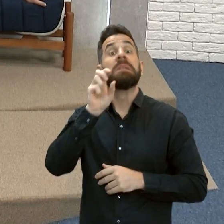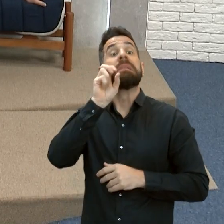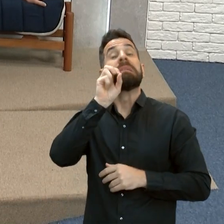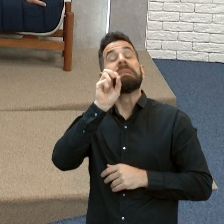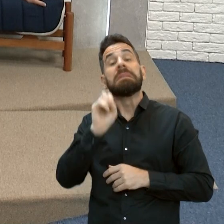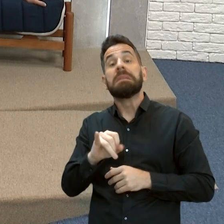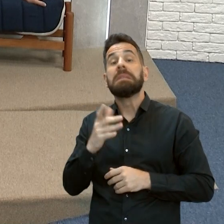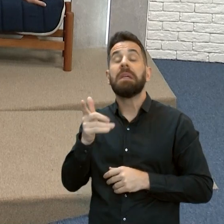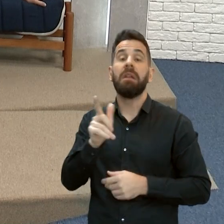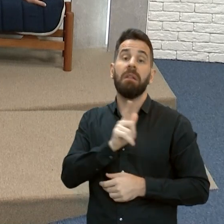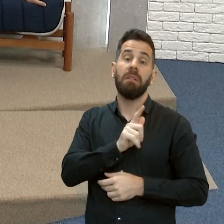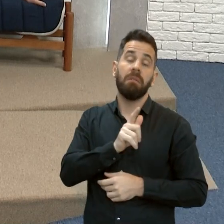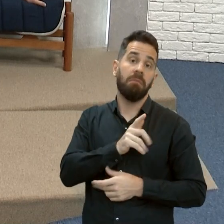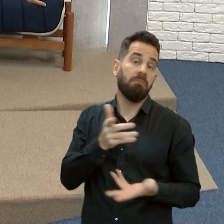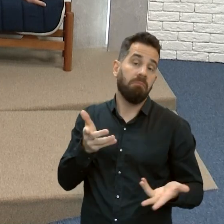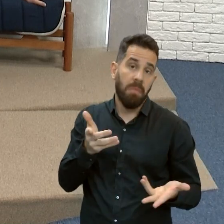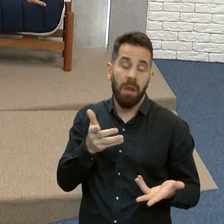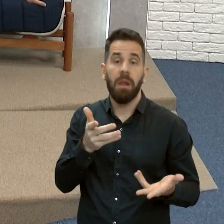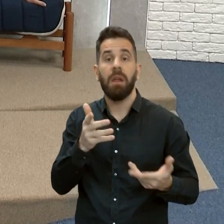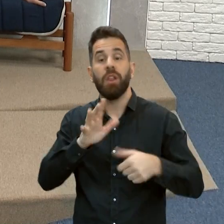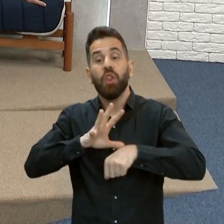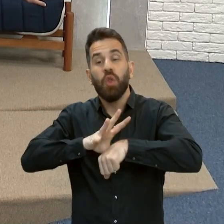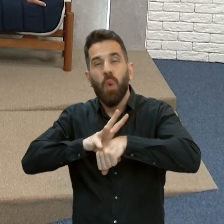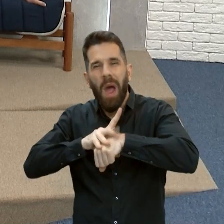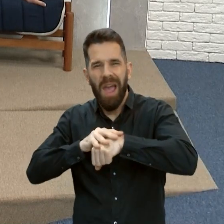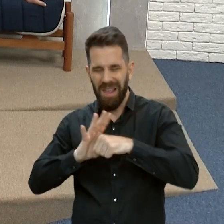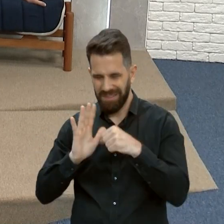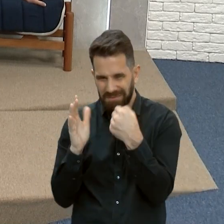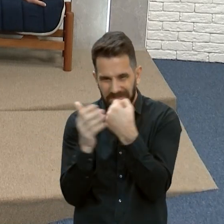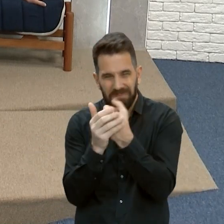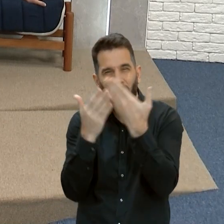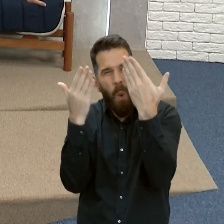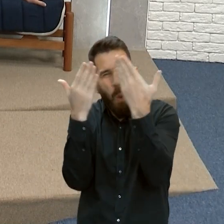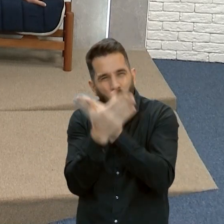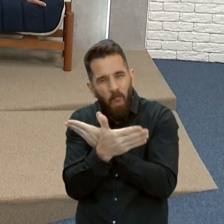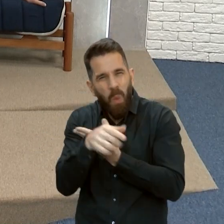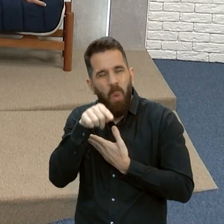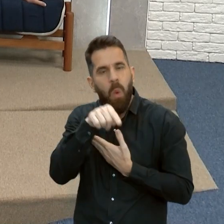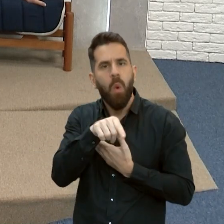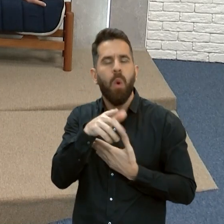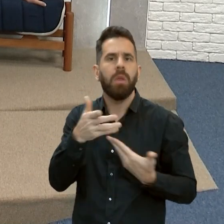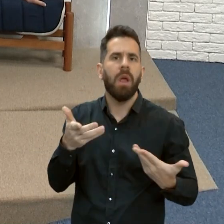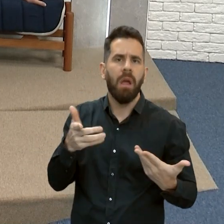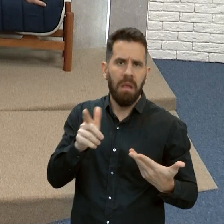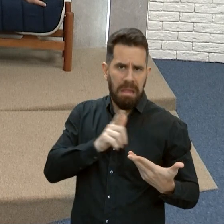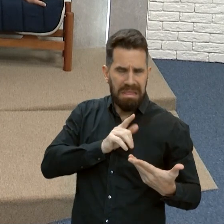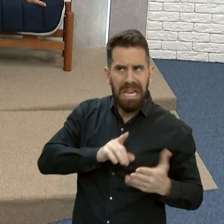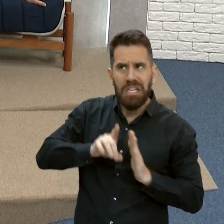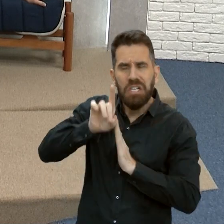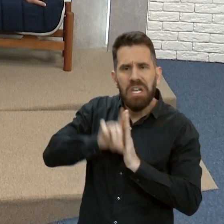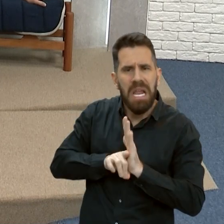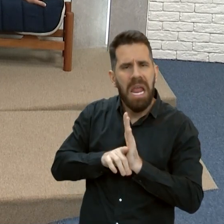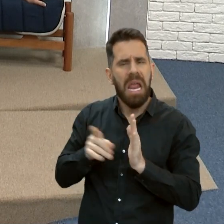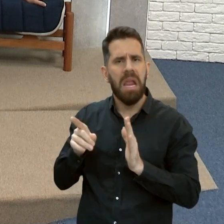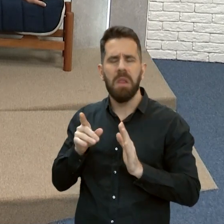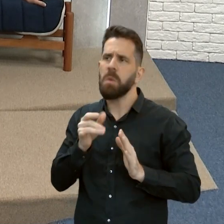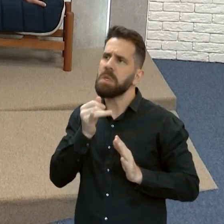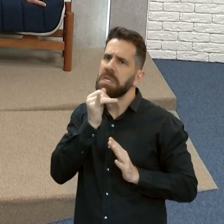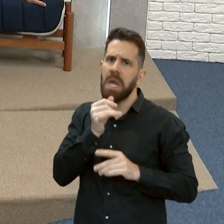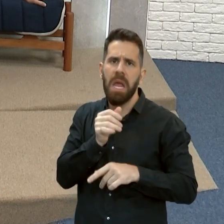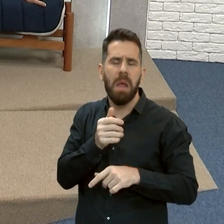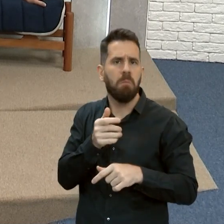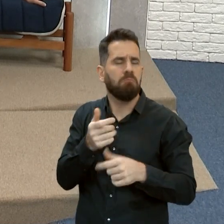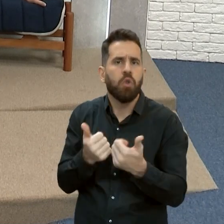alguma pessoa, um tutor, não sei se é necessário, você explica pra gente, acompanhe ela na sala de aula ou não? Como que